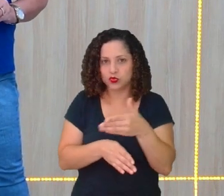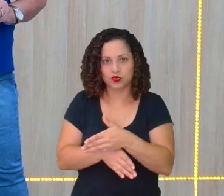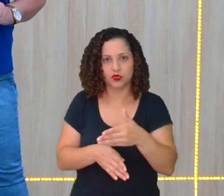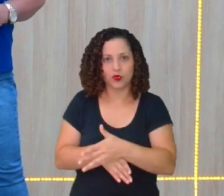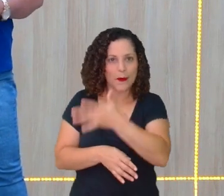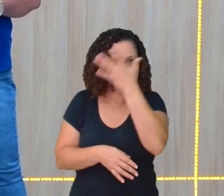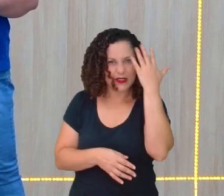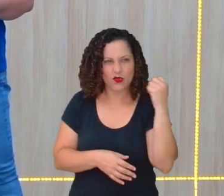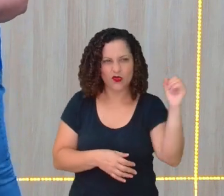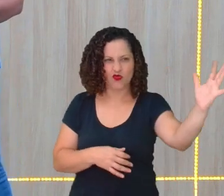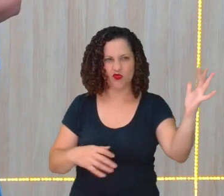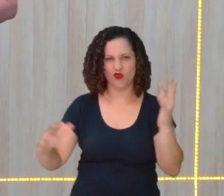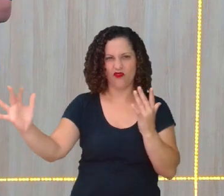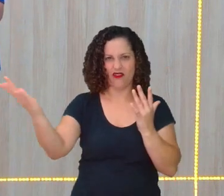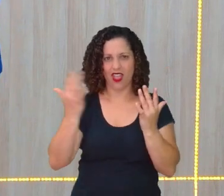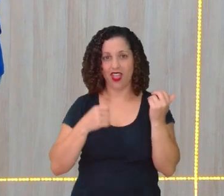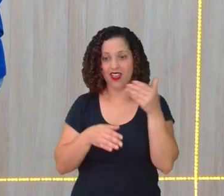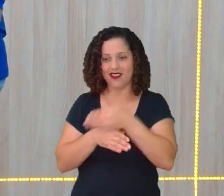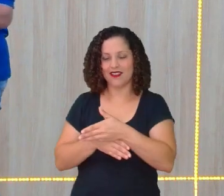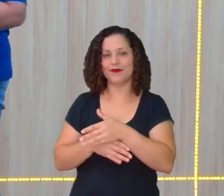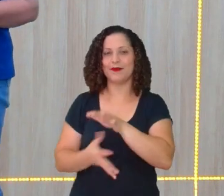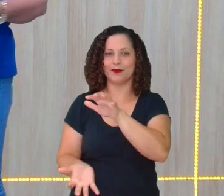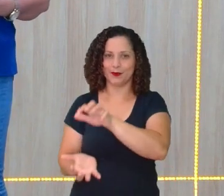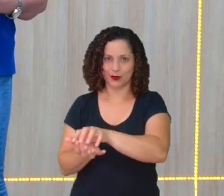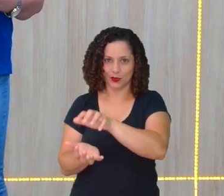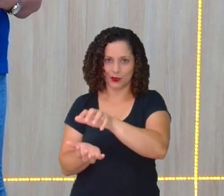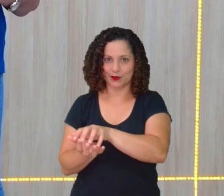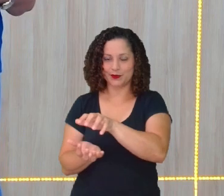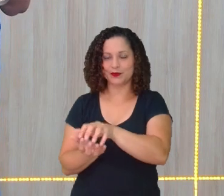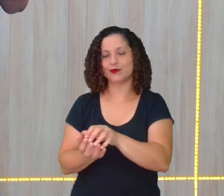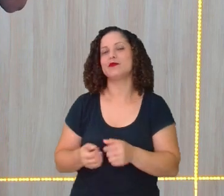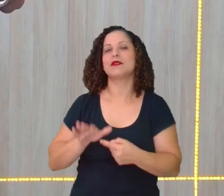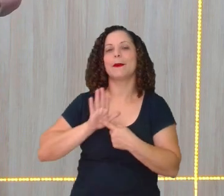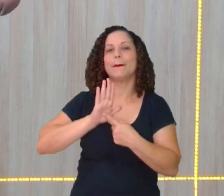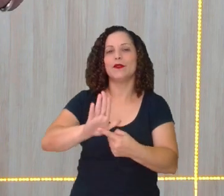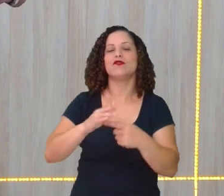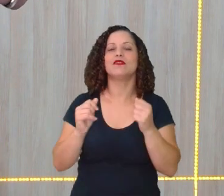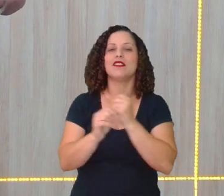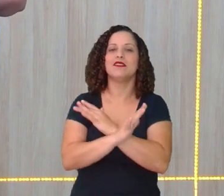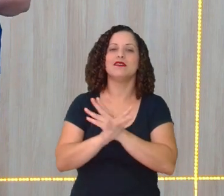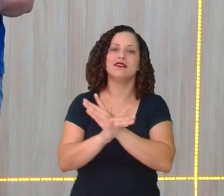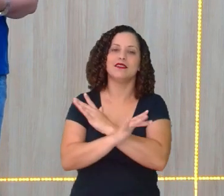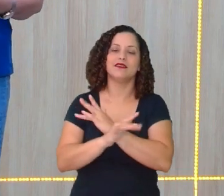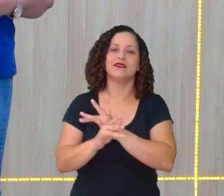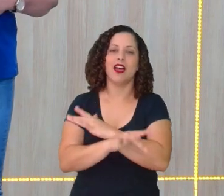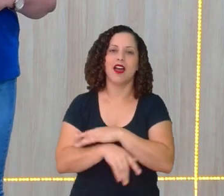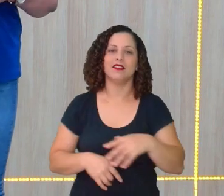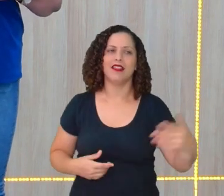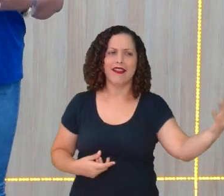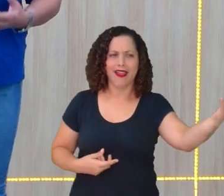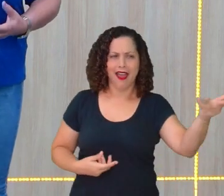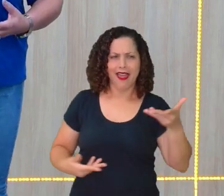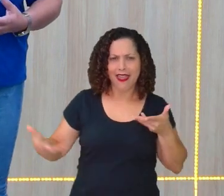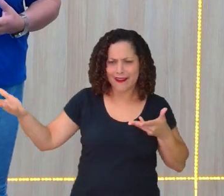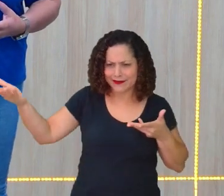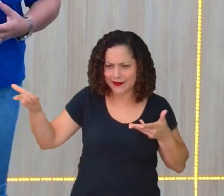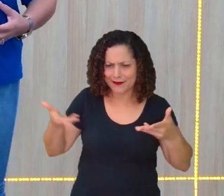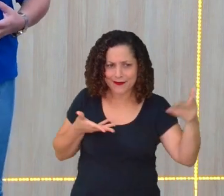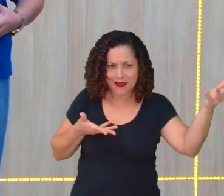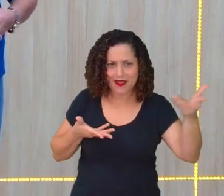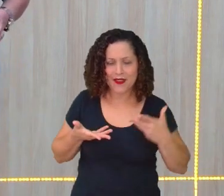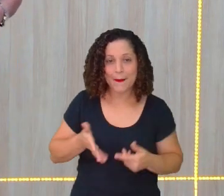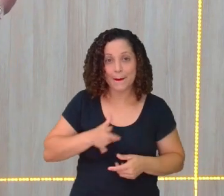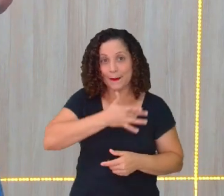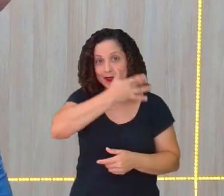Nordeste. Então, a gente está mostrando aí a vocês, né, a questão da nossa cidade, que está recebendo uma grande quantidade de